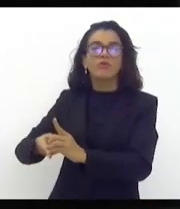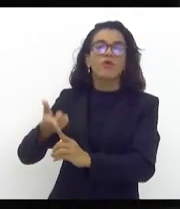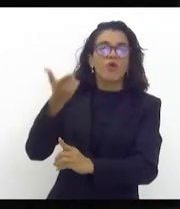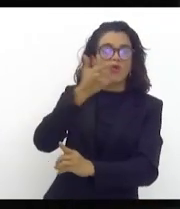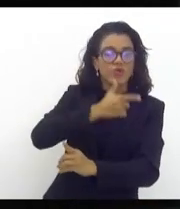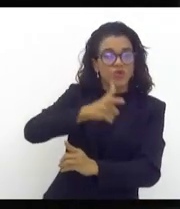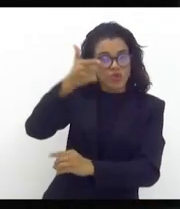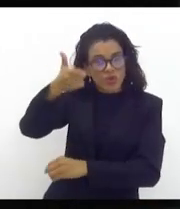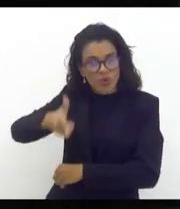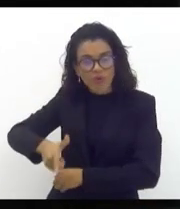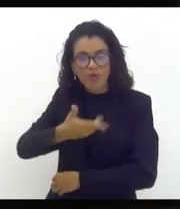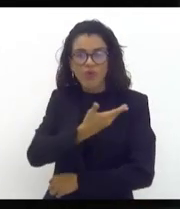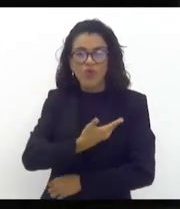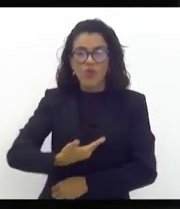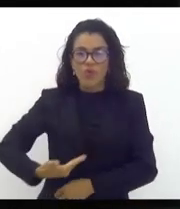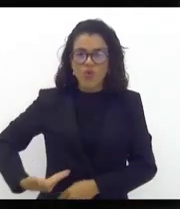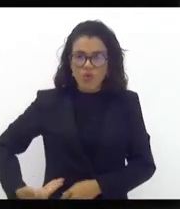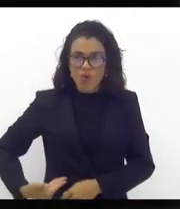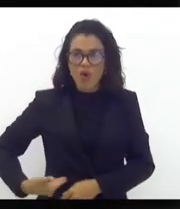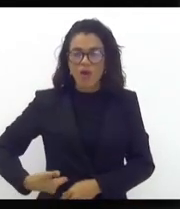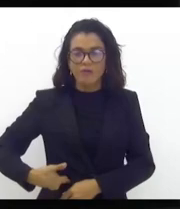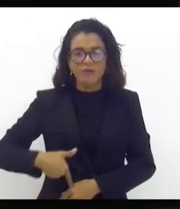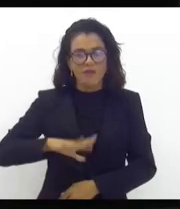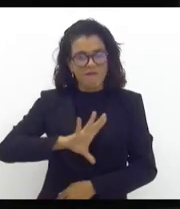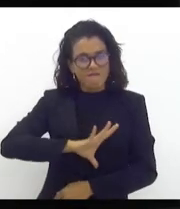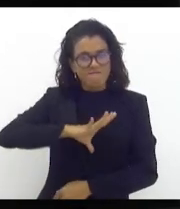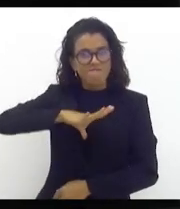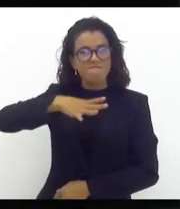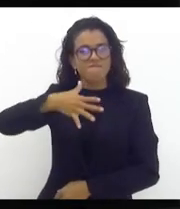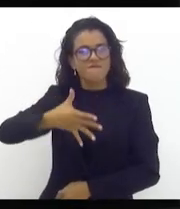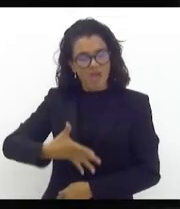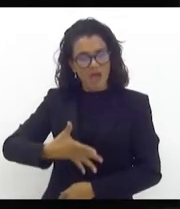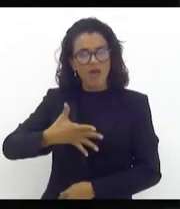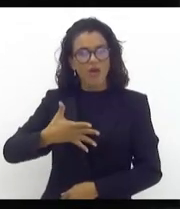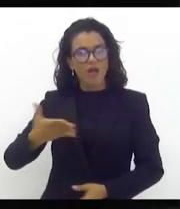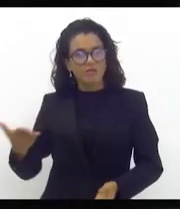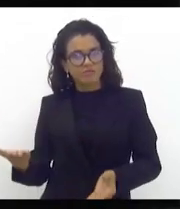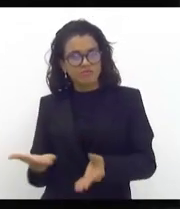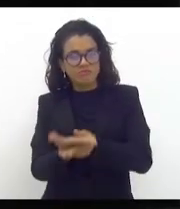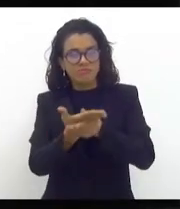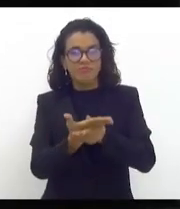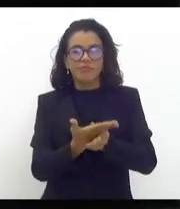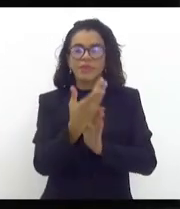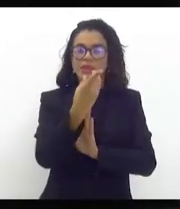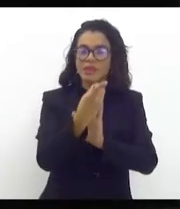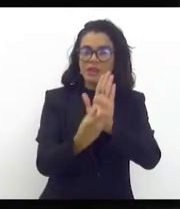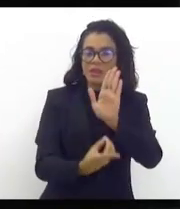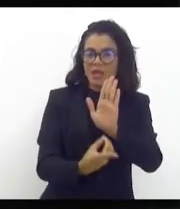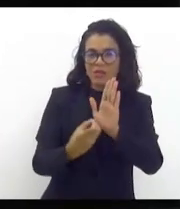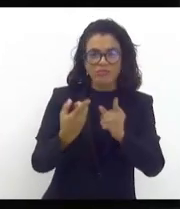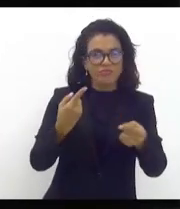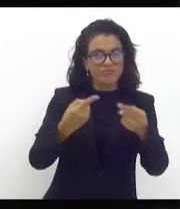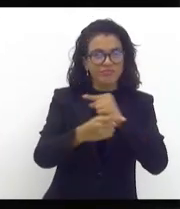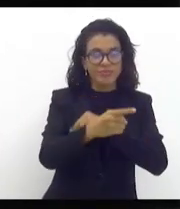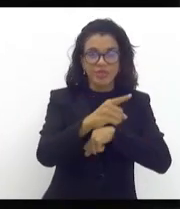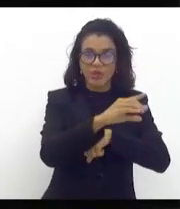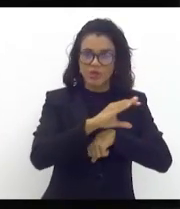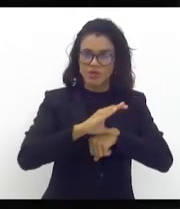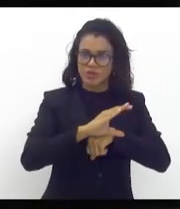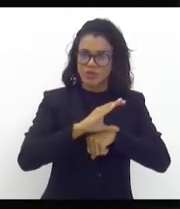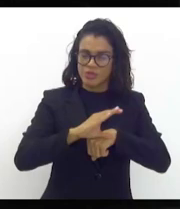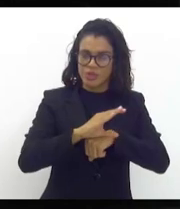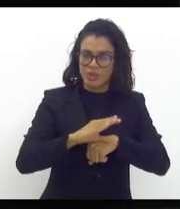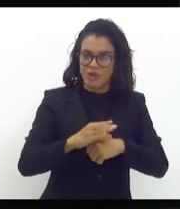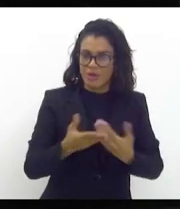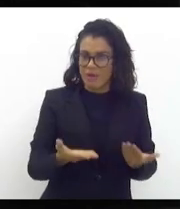e o governador teve a pachorra de entrar com uma ação de declaração de inconstitucionalidade. E